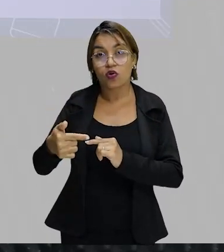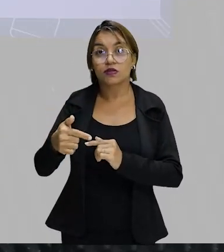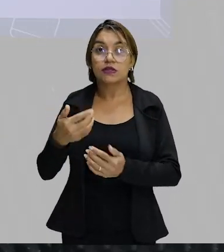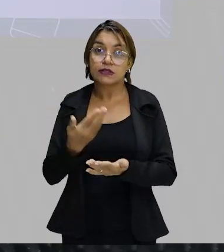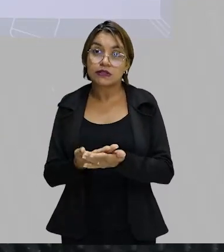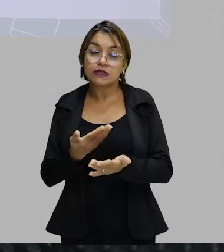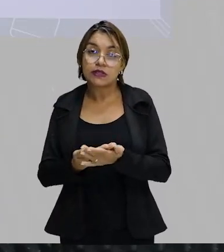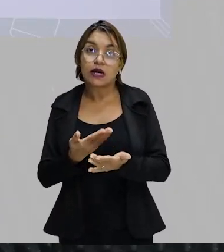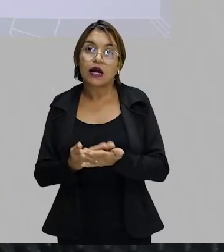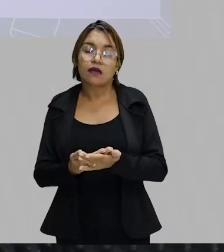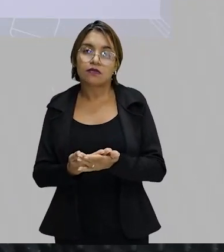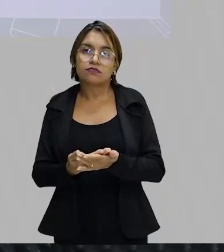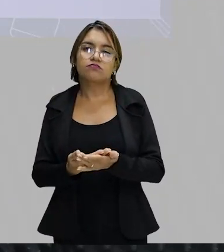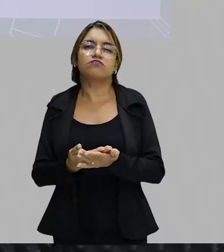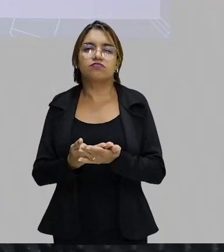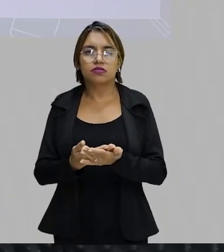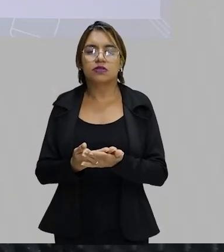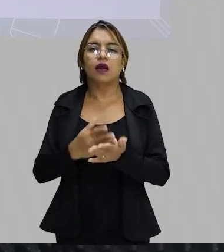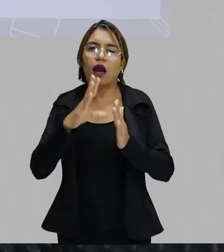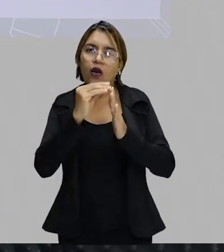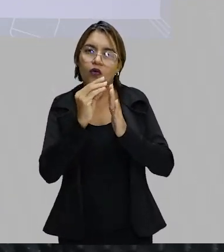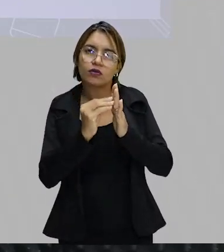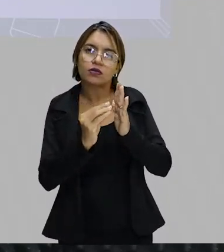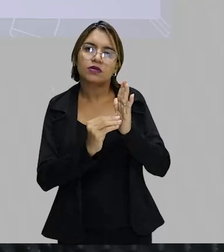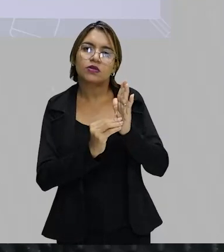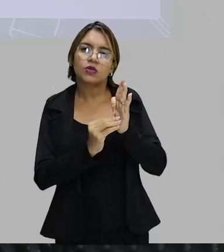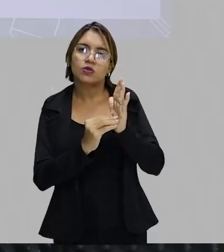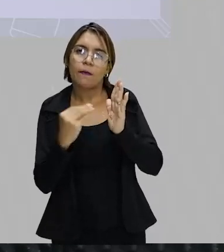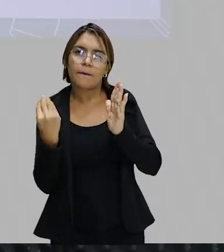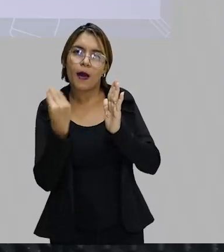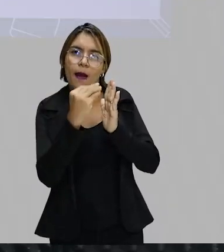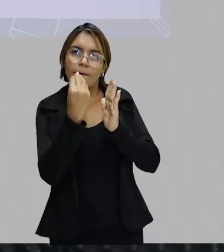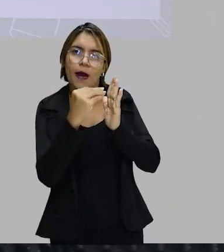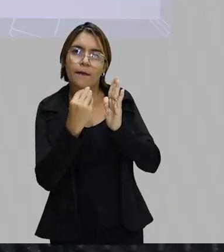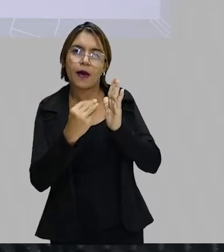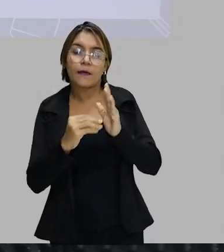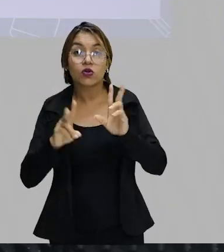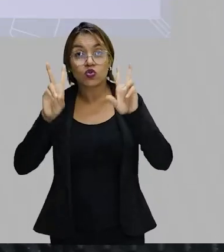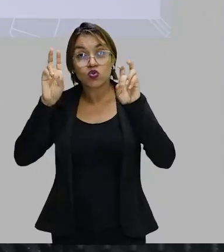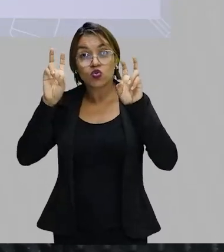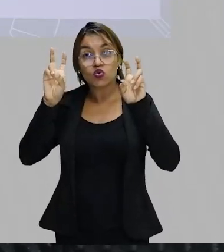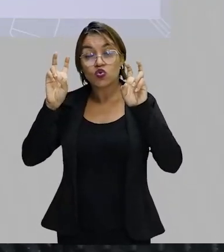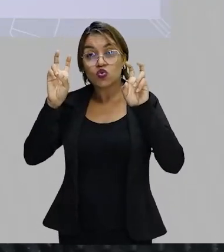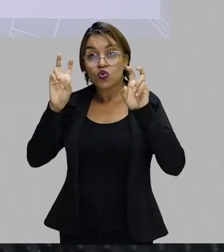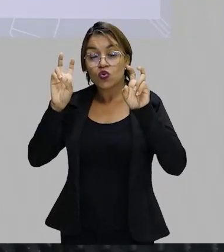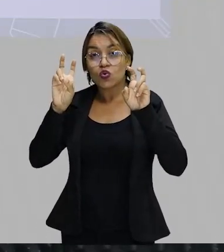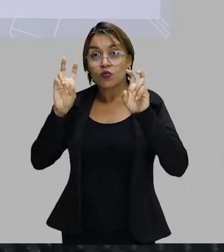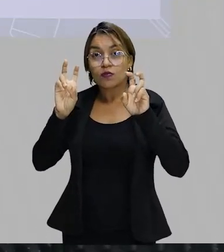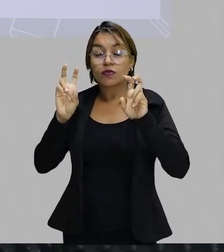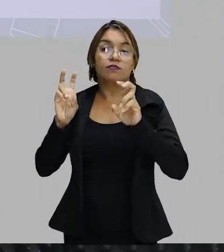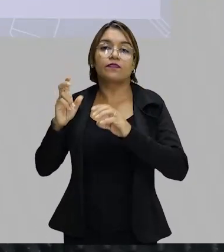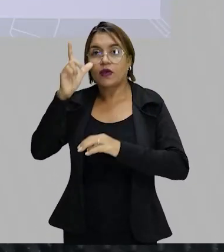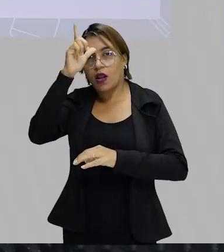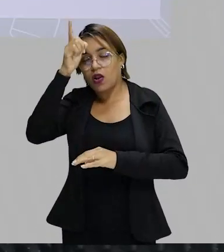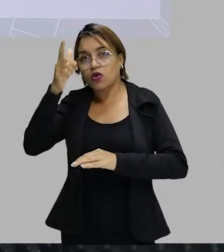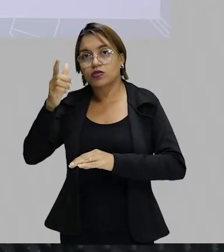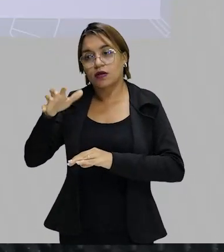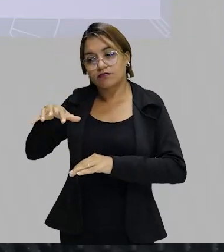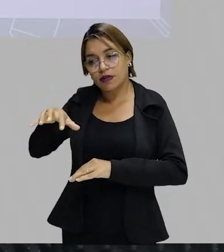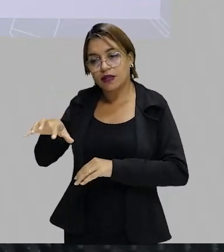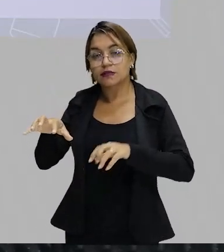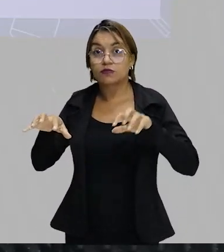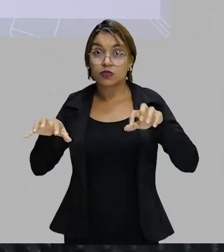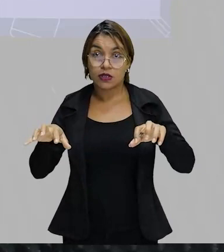nós vamos ali acrescentando conteúdos e elementos que se referem à lógica clássica e à lógica moderna, mas